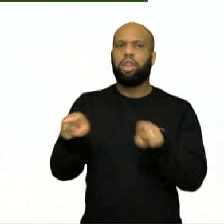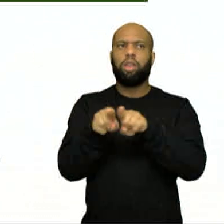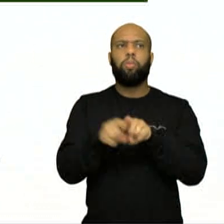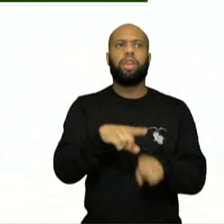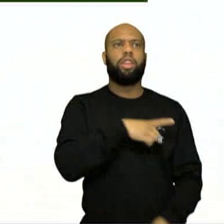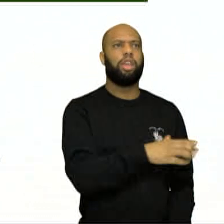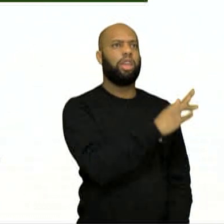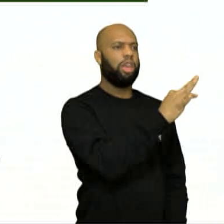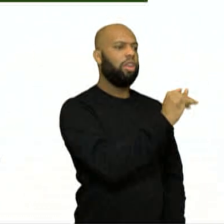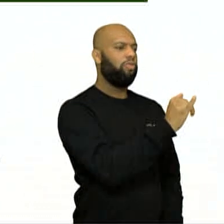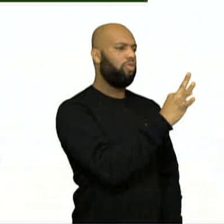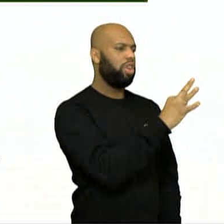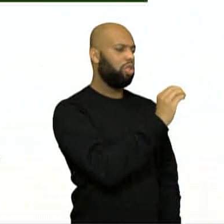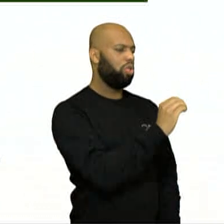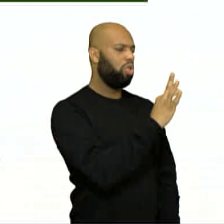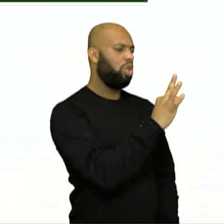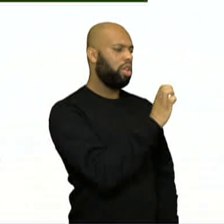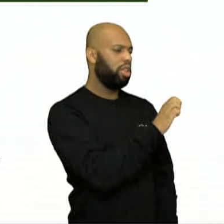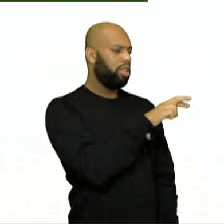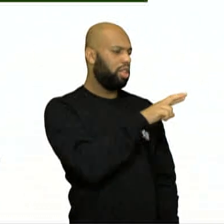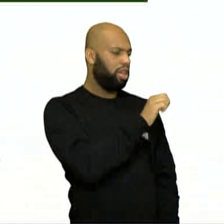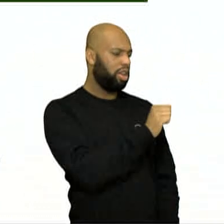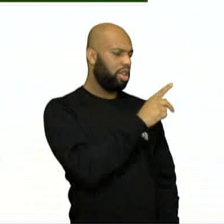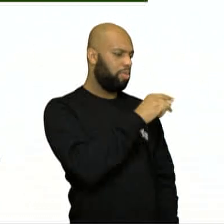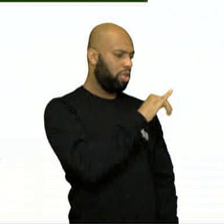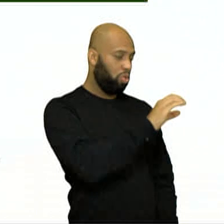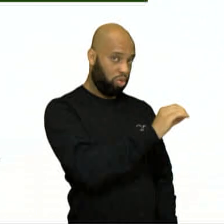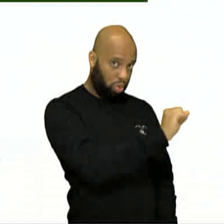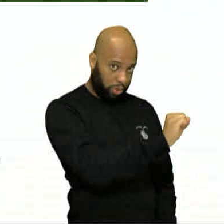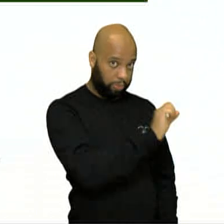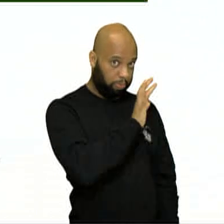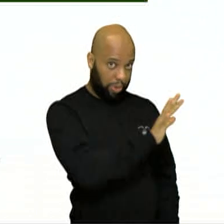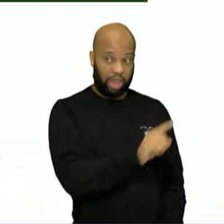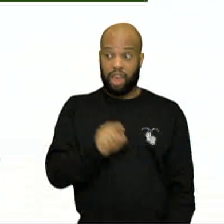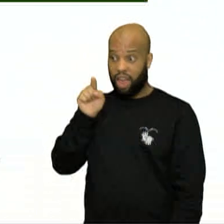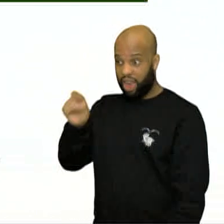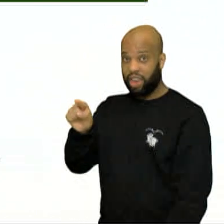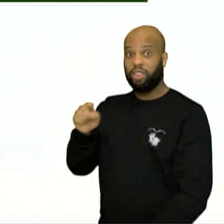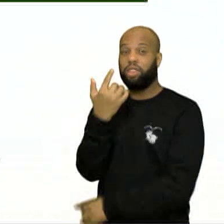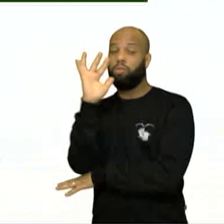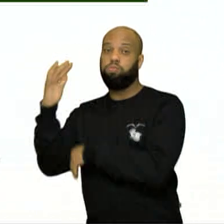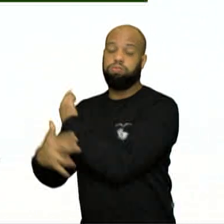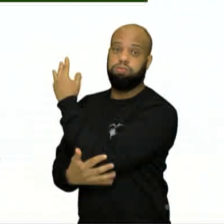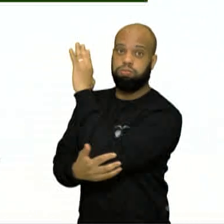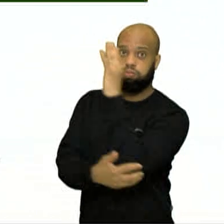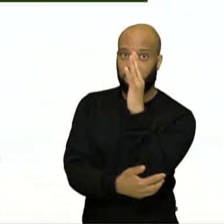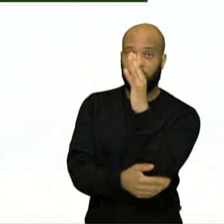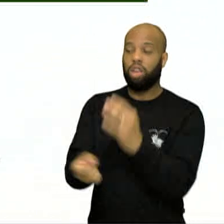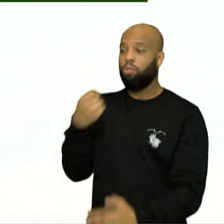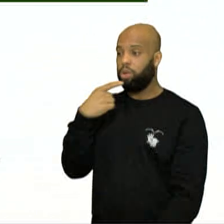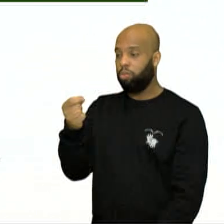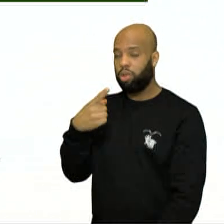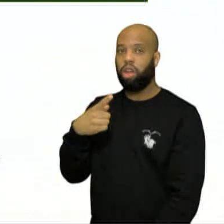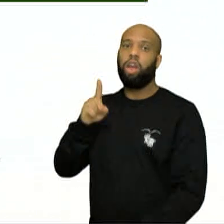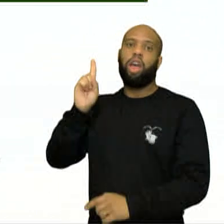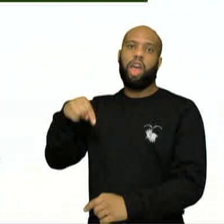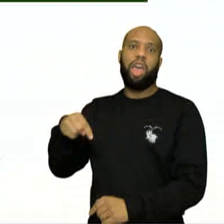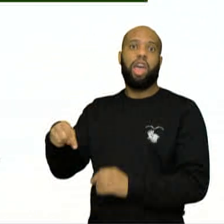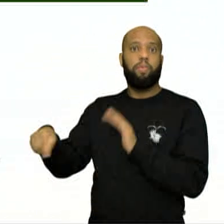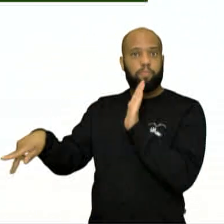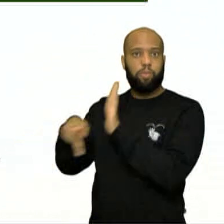os fitoterápicos, tá? As plantas medicinais é a espécie vegetal em si, é a parte da planta em